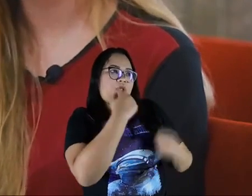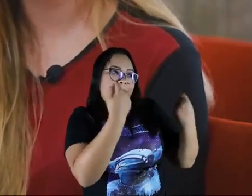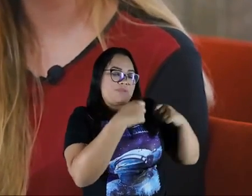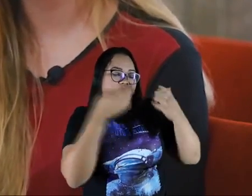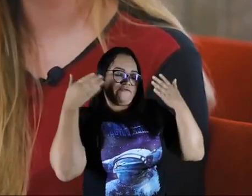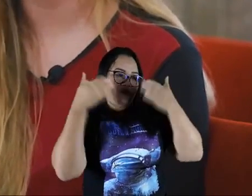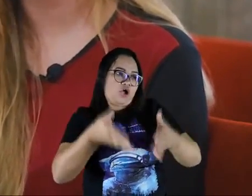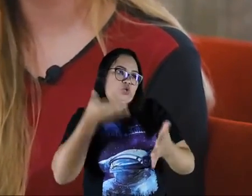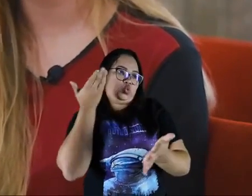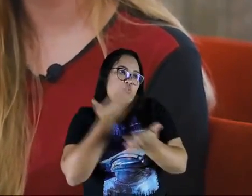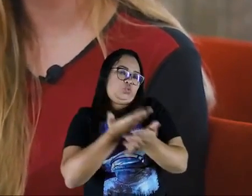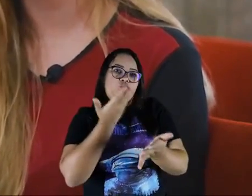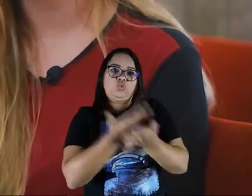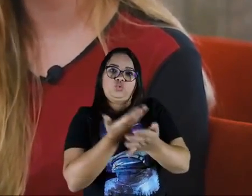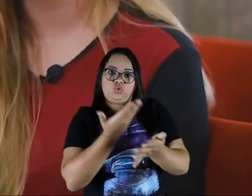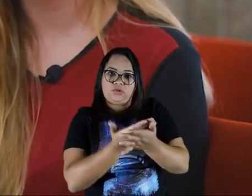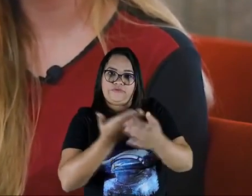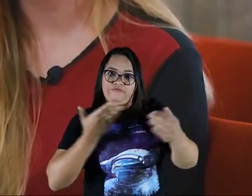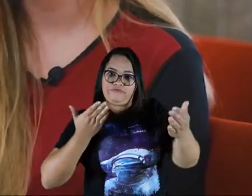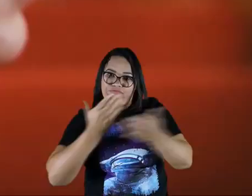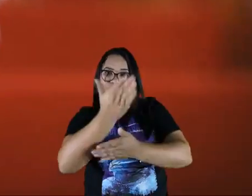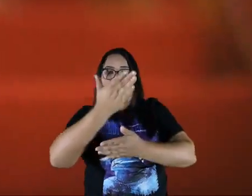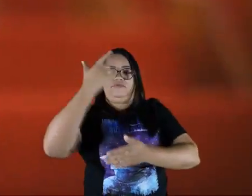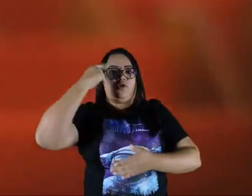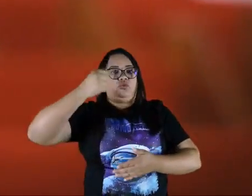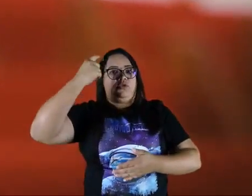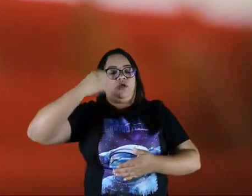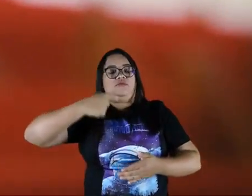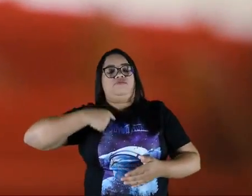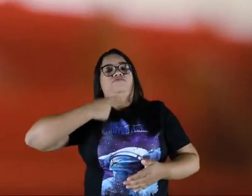precisava focar nos estudos para passar numa universidade que eu queria.